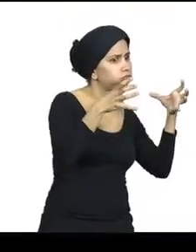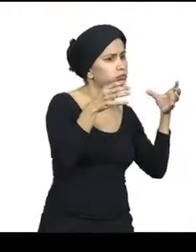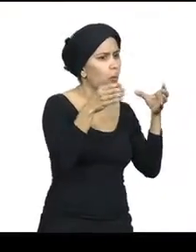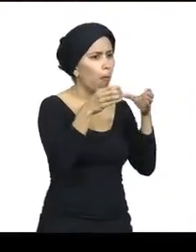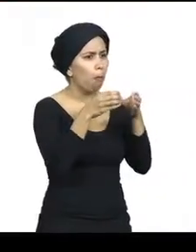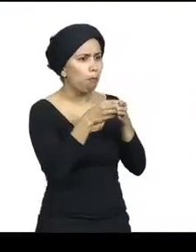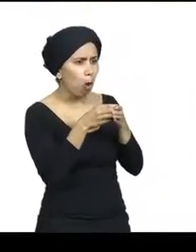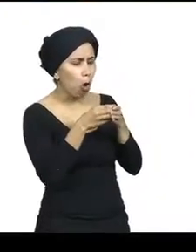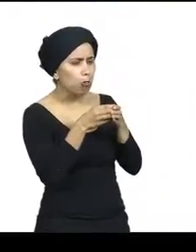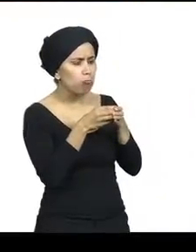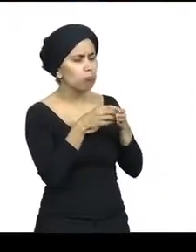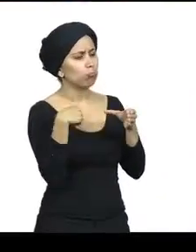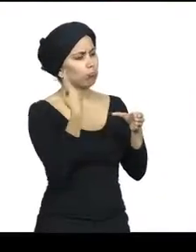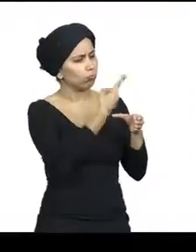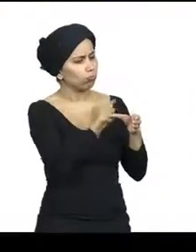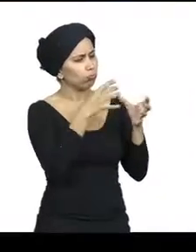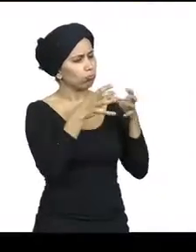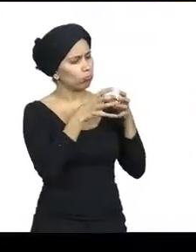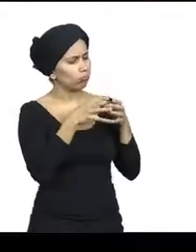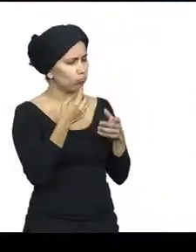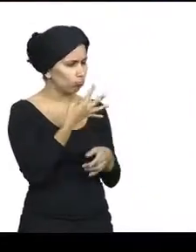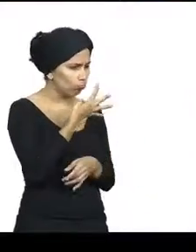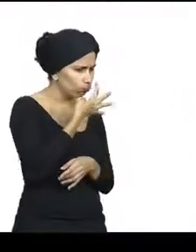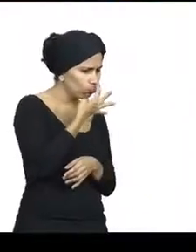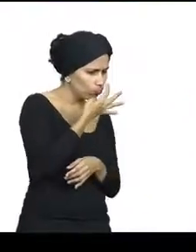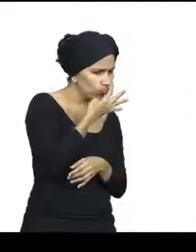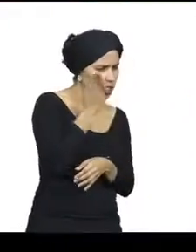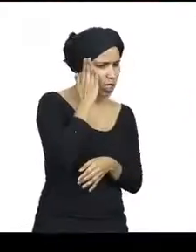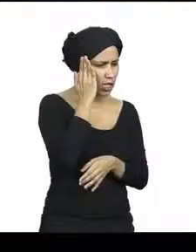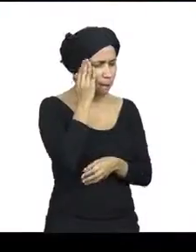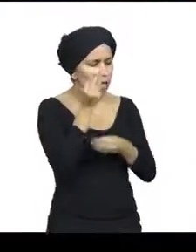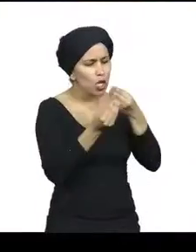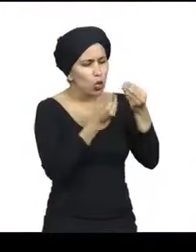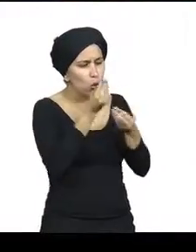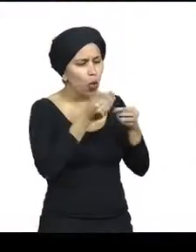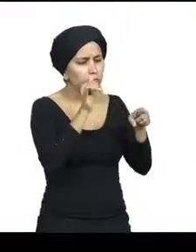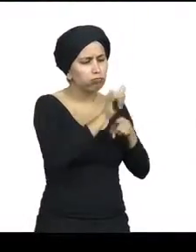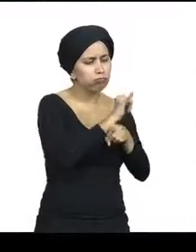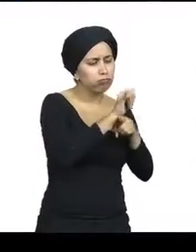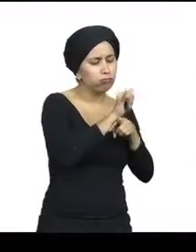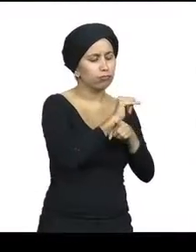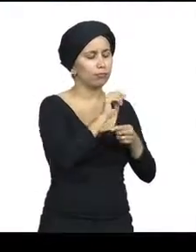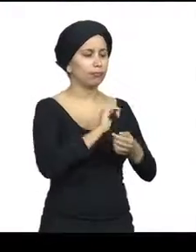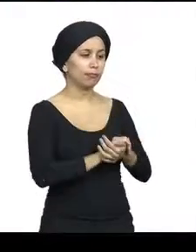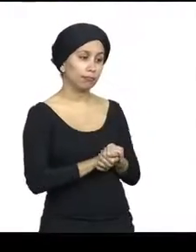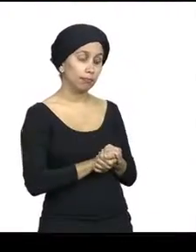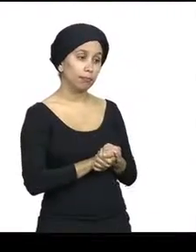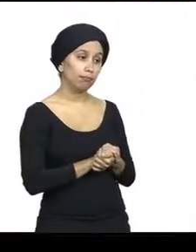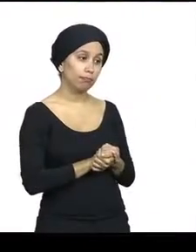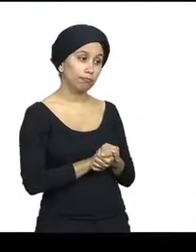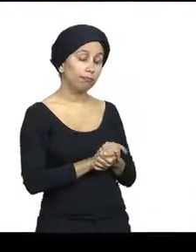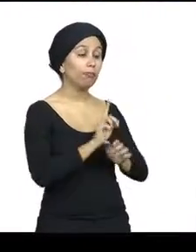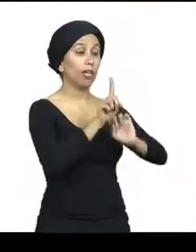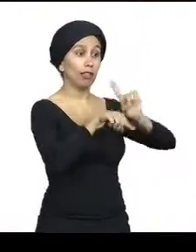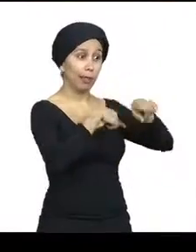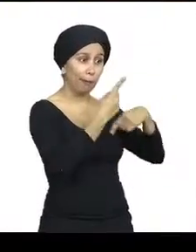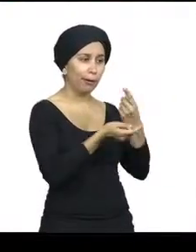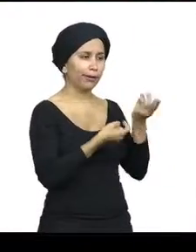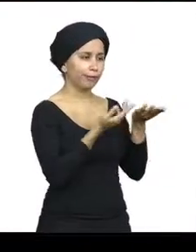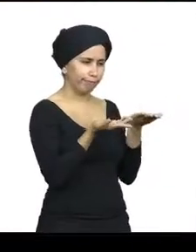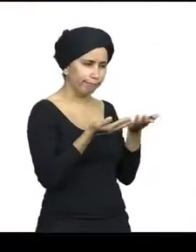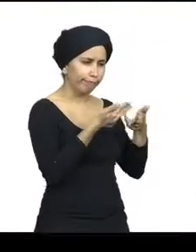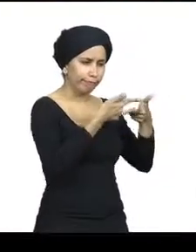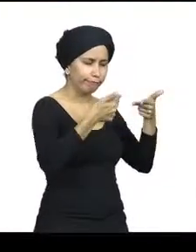parâmetros para a gente definir medidas de controle para esses agentes. A partir dessas medidas